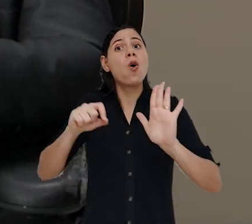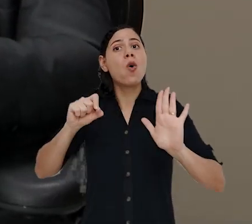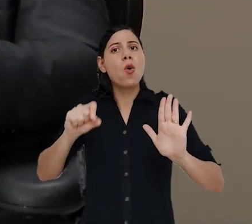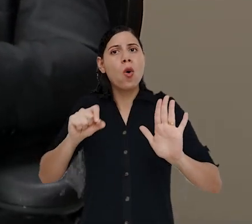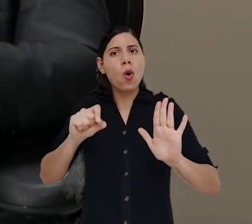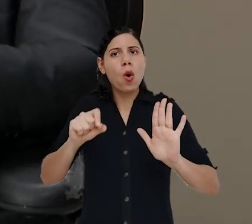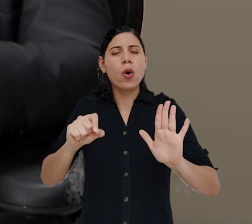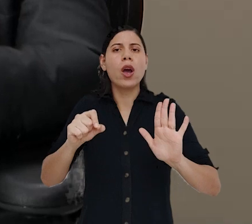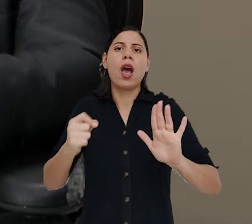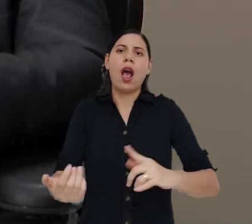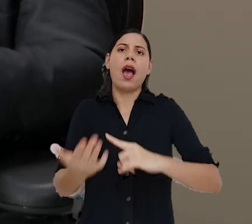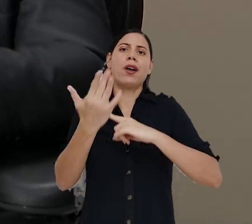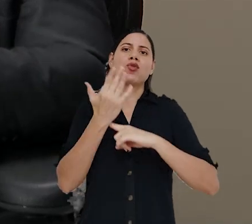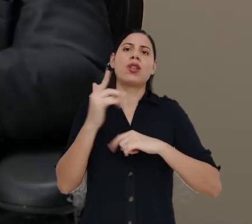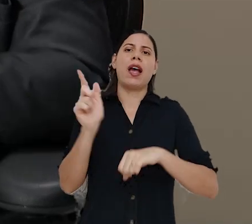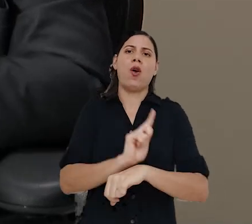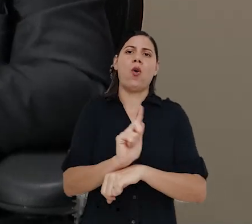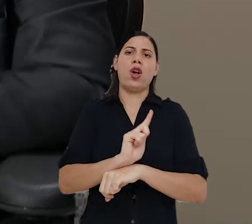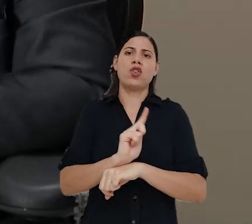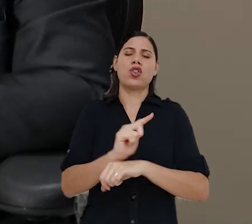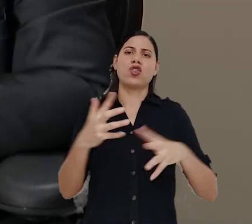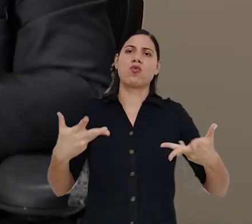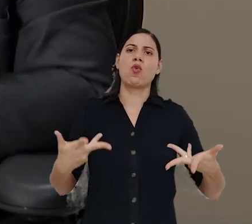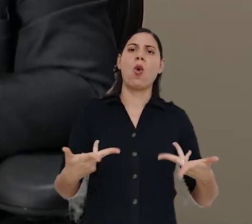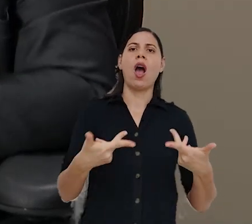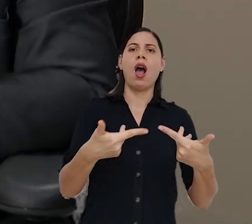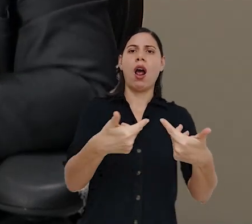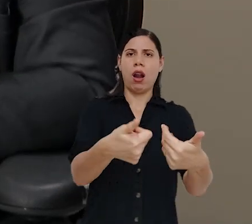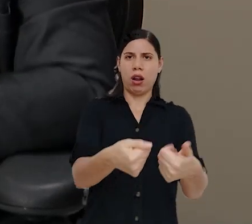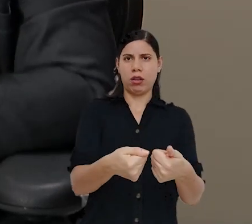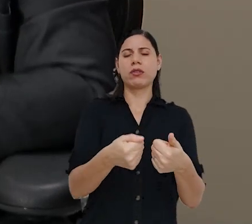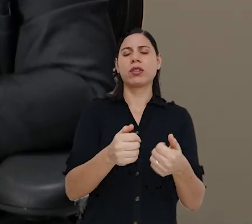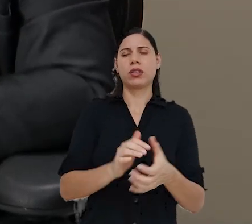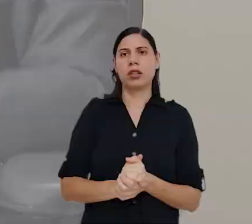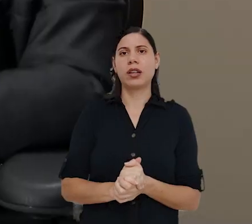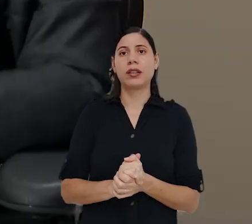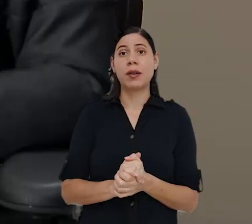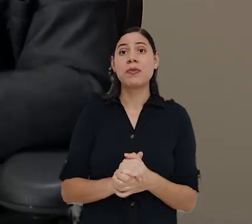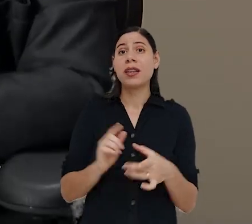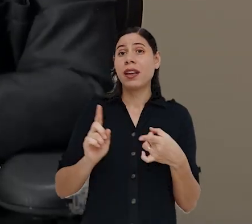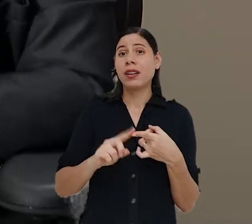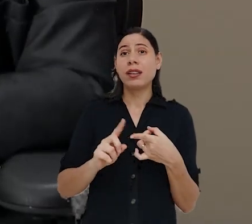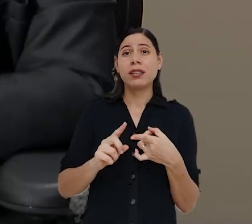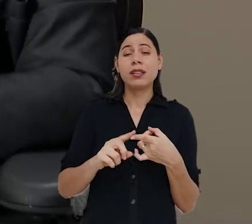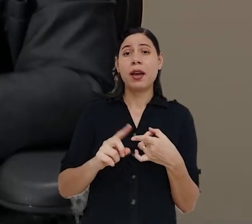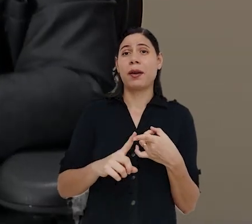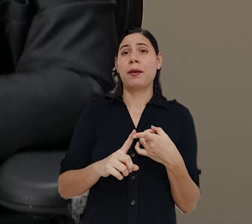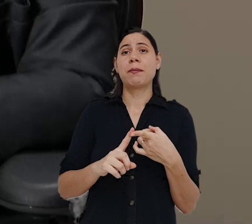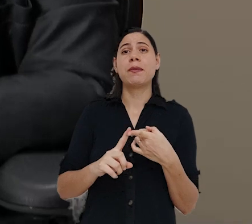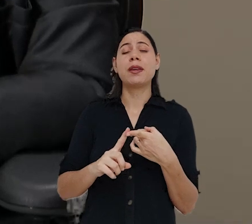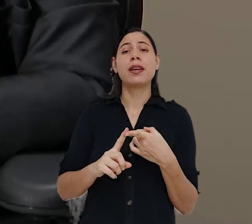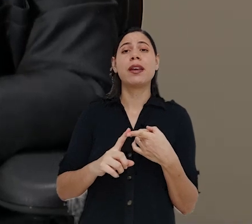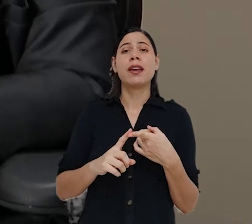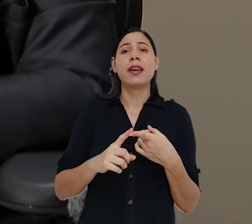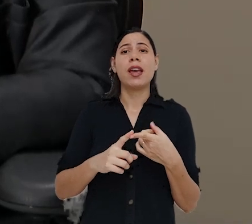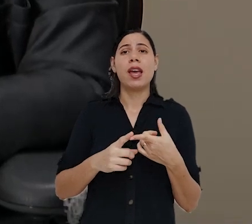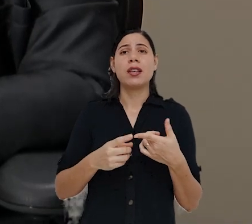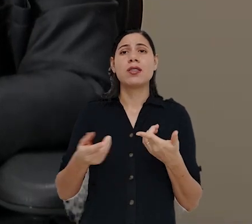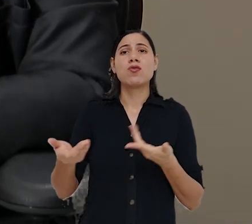de nos propiciar uma gestão mais qualificada dos processos. Movimentos que